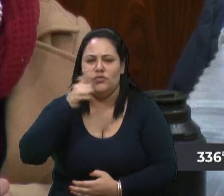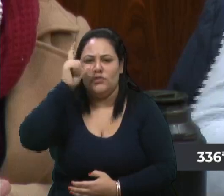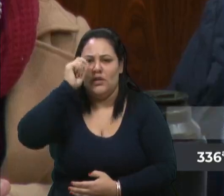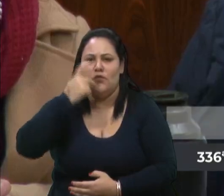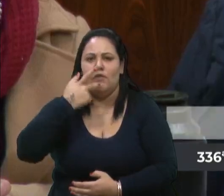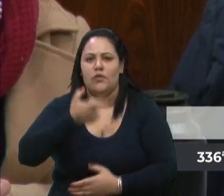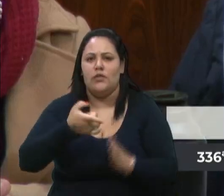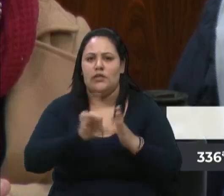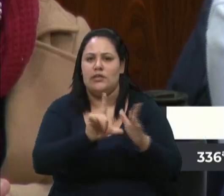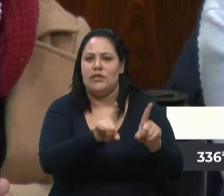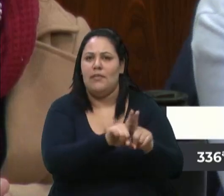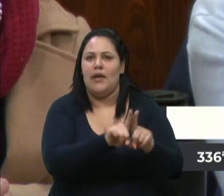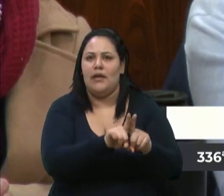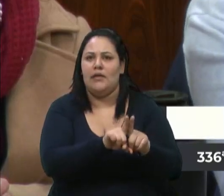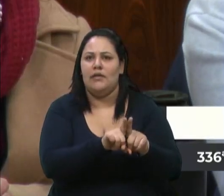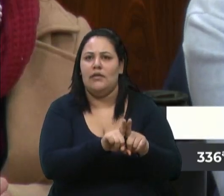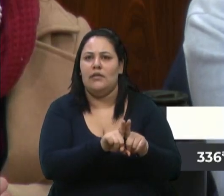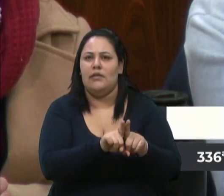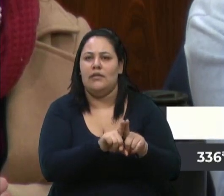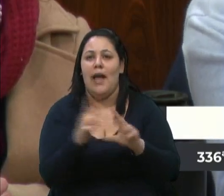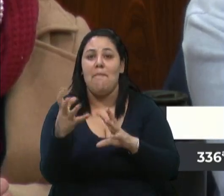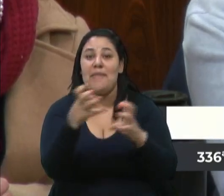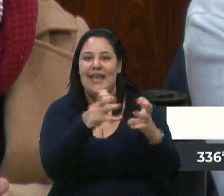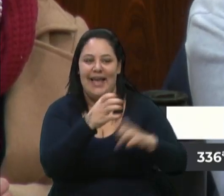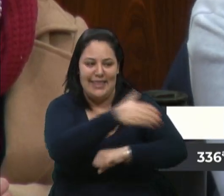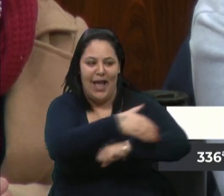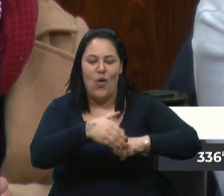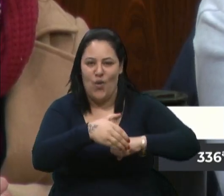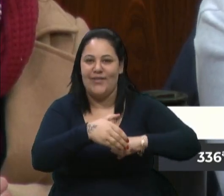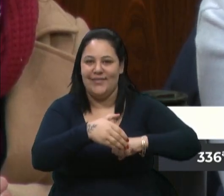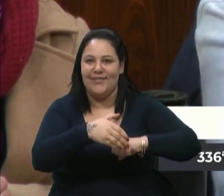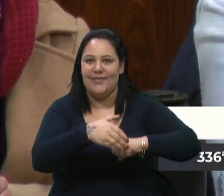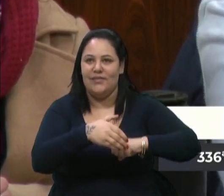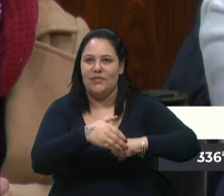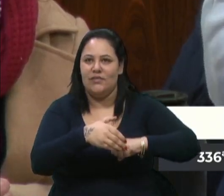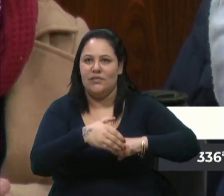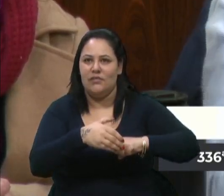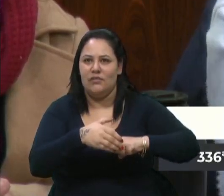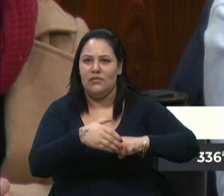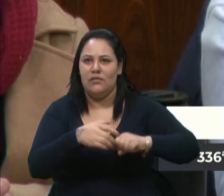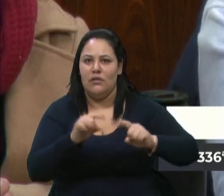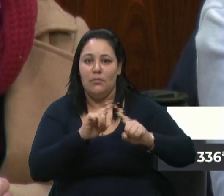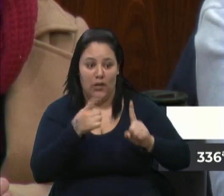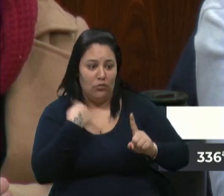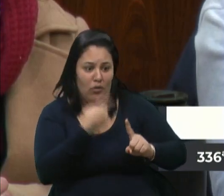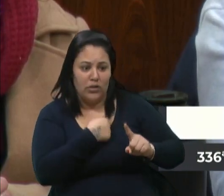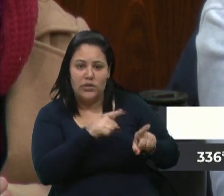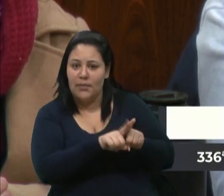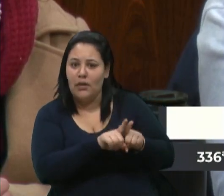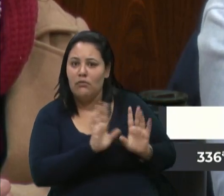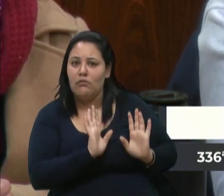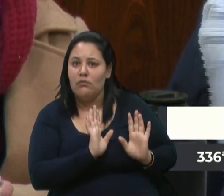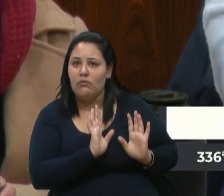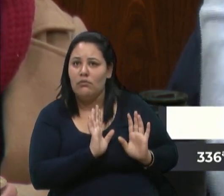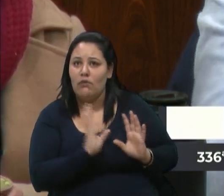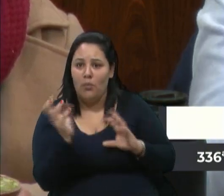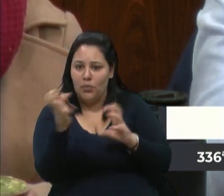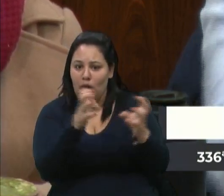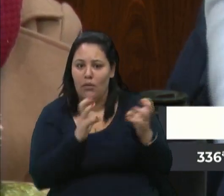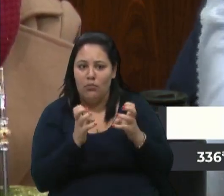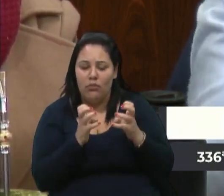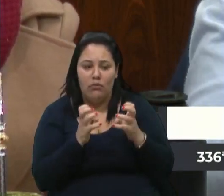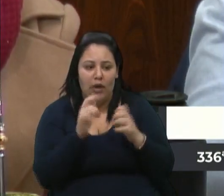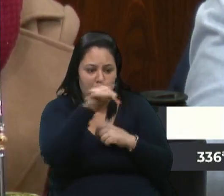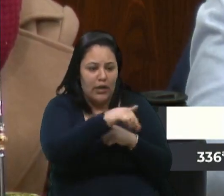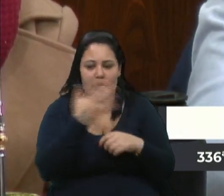aqui, o vereador que me antecedeu falou das brigas, né? Que eles brigam. Mas, gente, eles brigam, nós também brigamos aqui, né? Nós brigamos aqui,